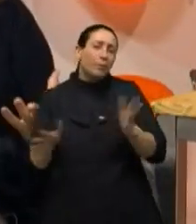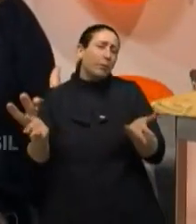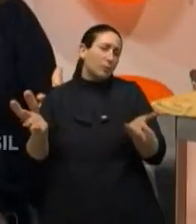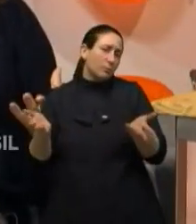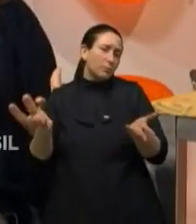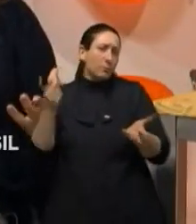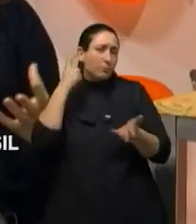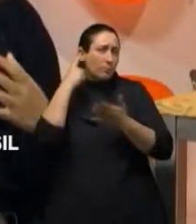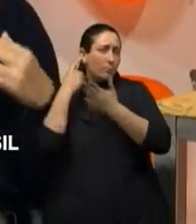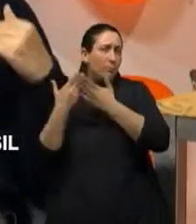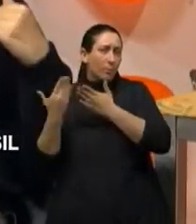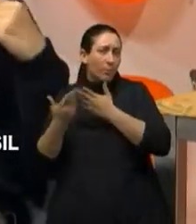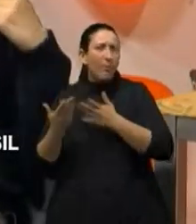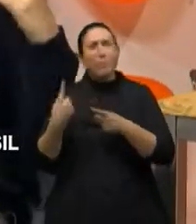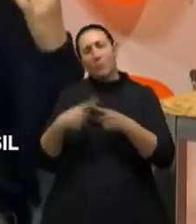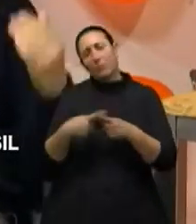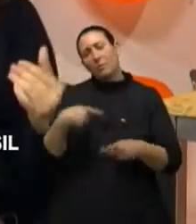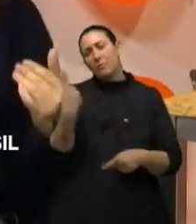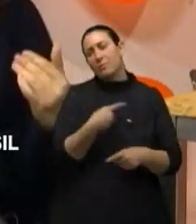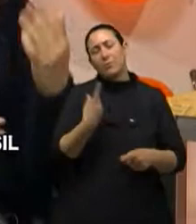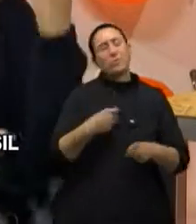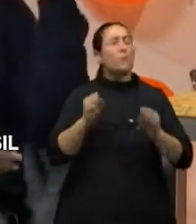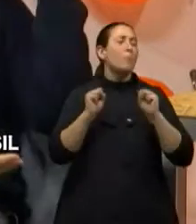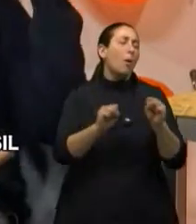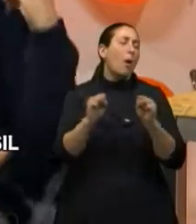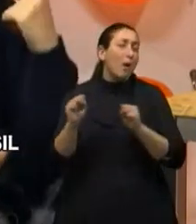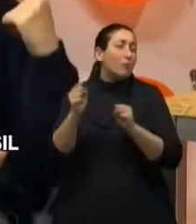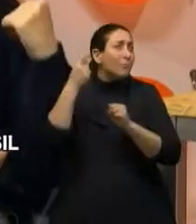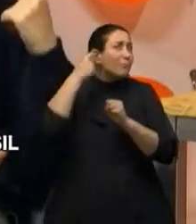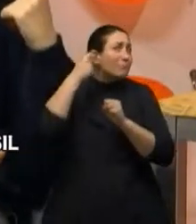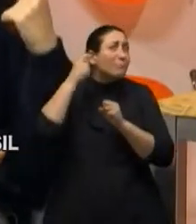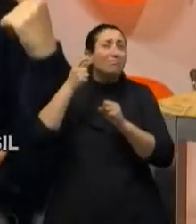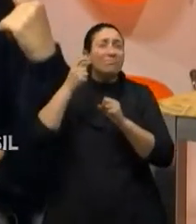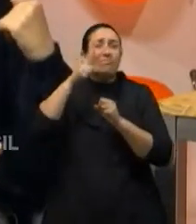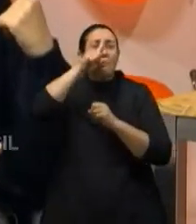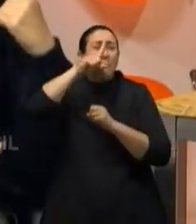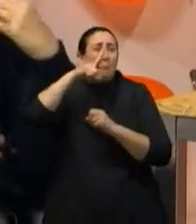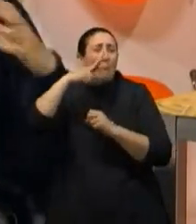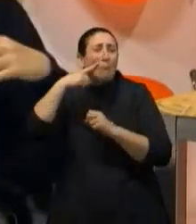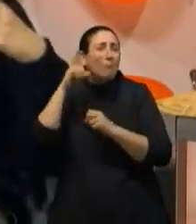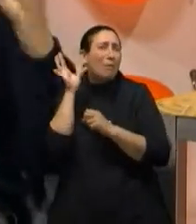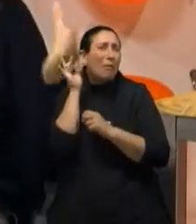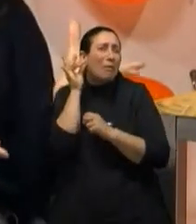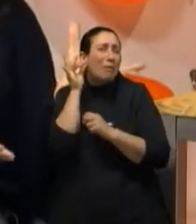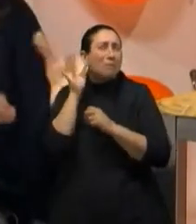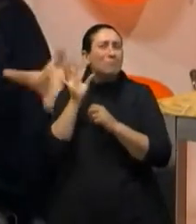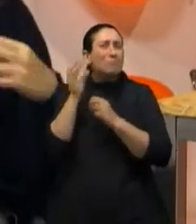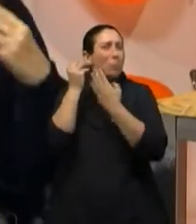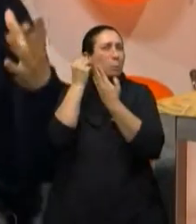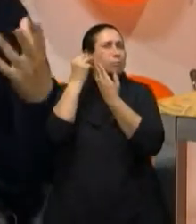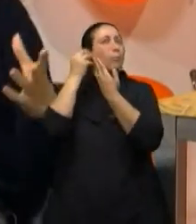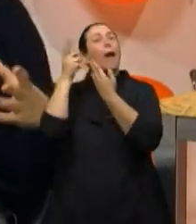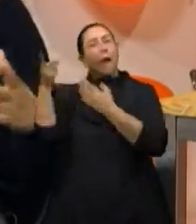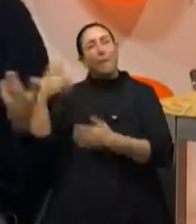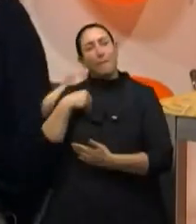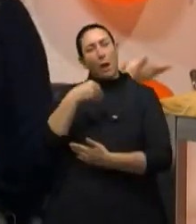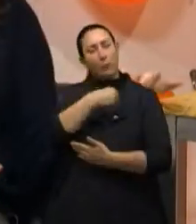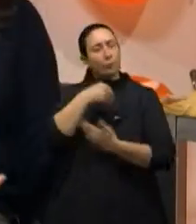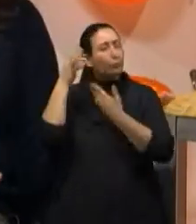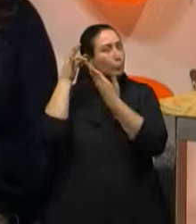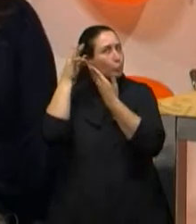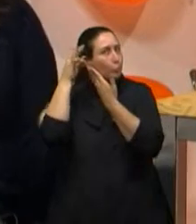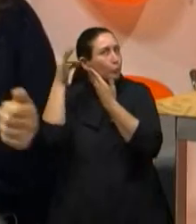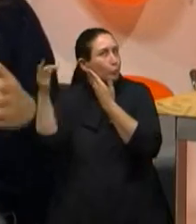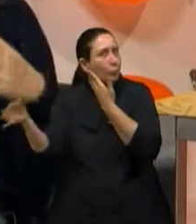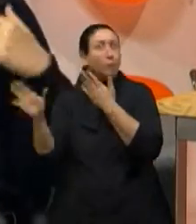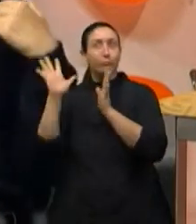perda auditiva a gente pode ter uma cera que tá interrompendo o som e aí o médico vai retirar a cera e já vai